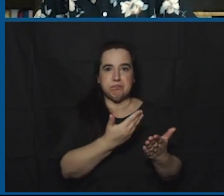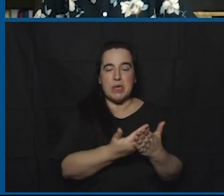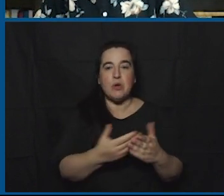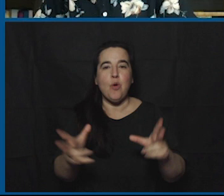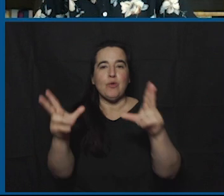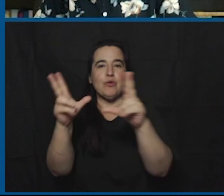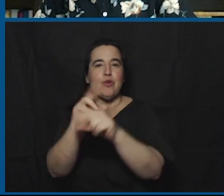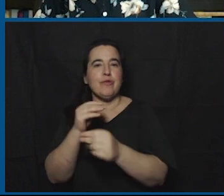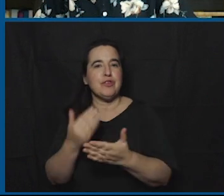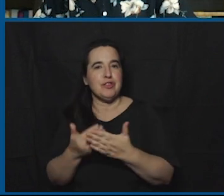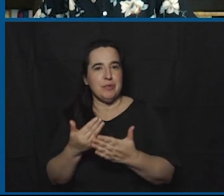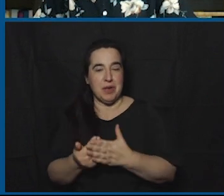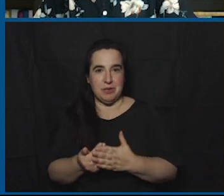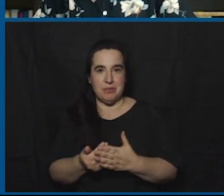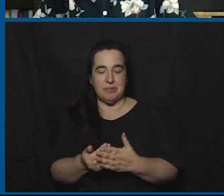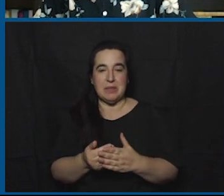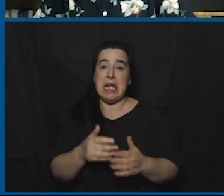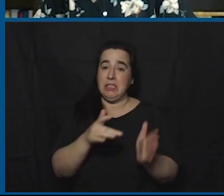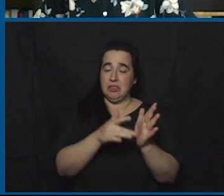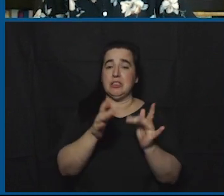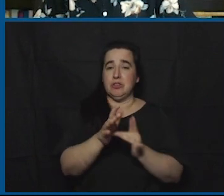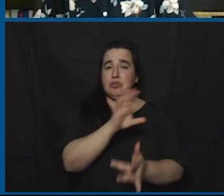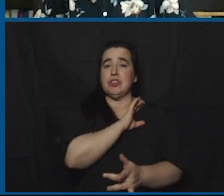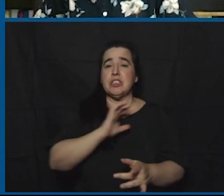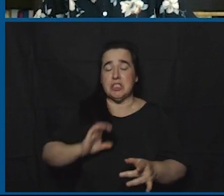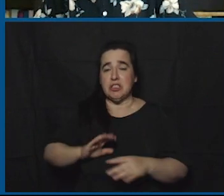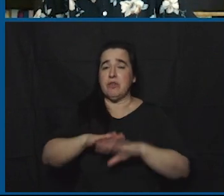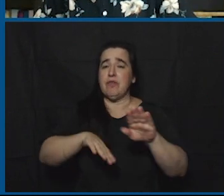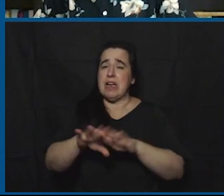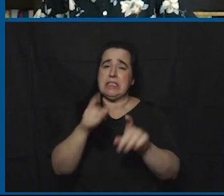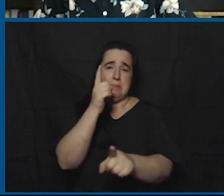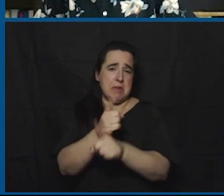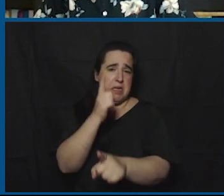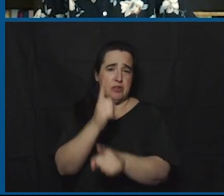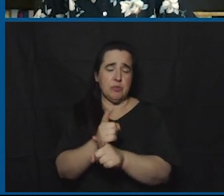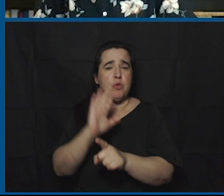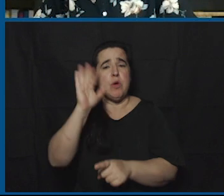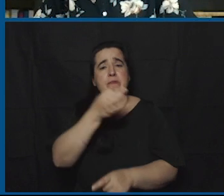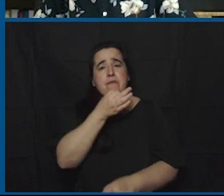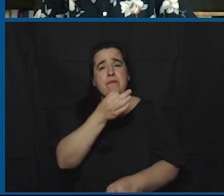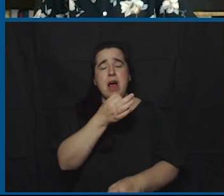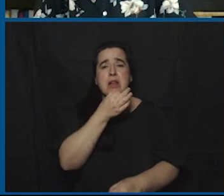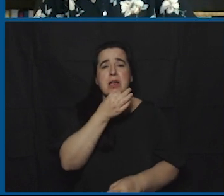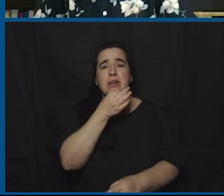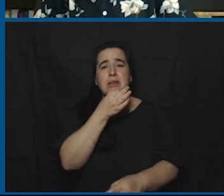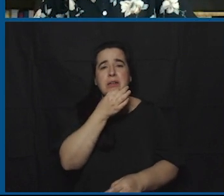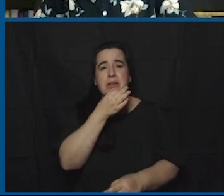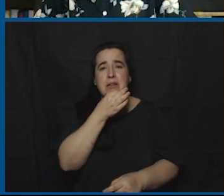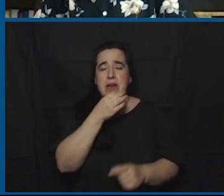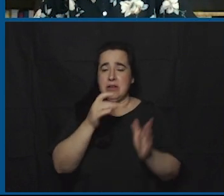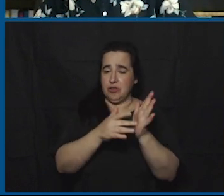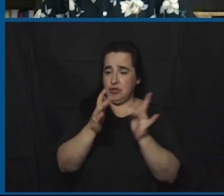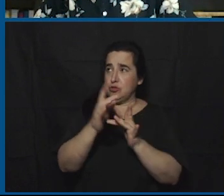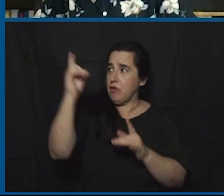Novo Testamento. Aliás, isso Jesus Cristo vai fazê-lo depois, quando ele fala em relação à sua segunda